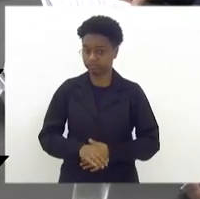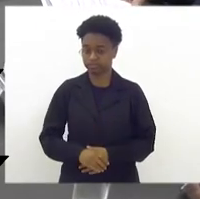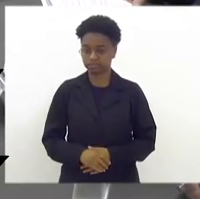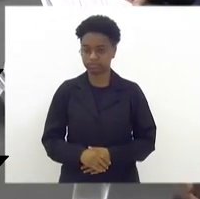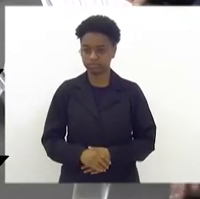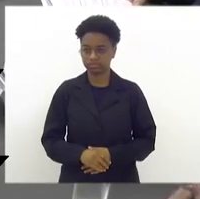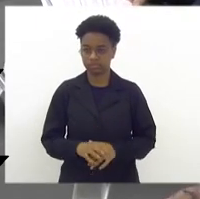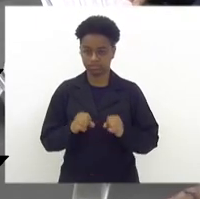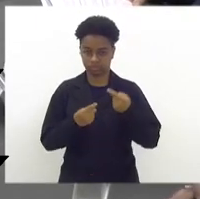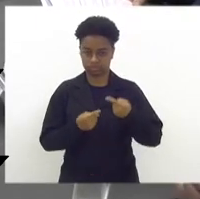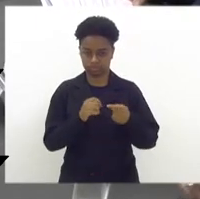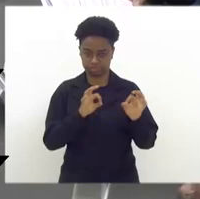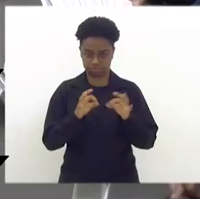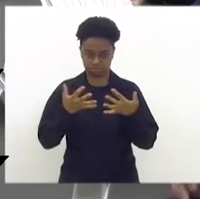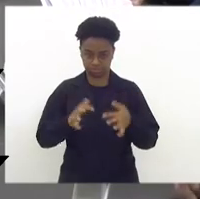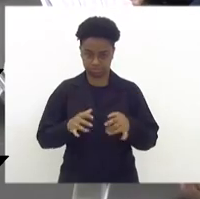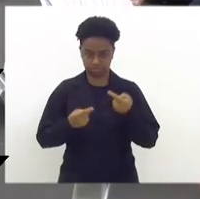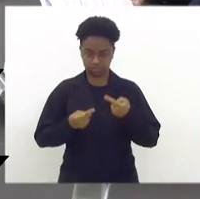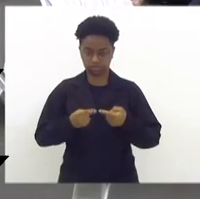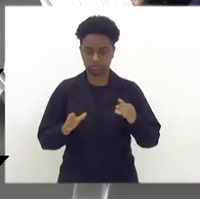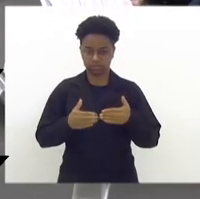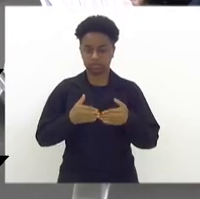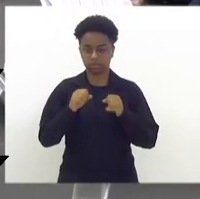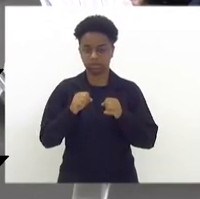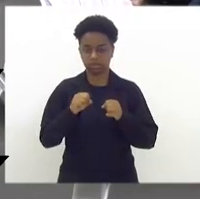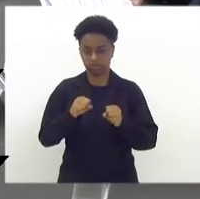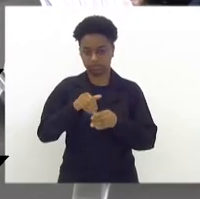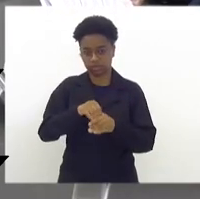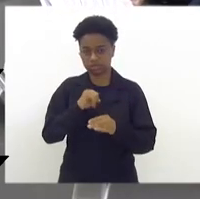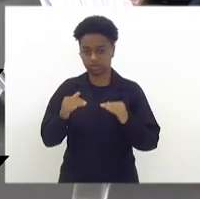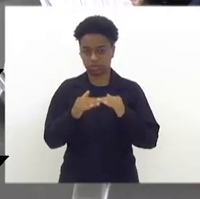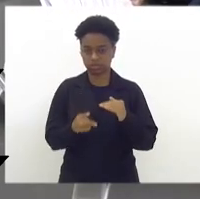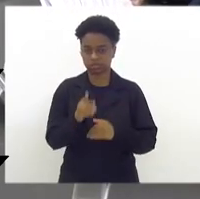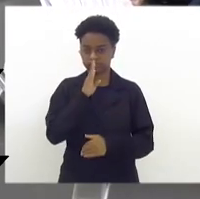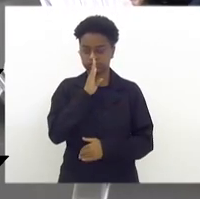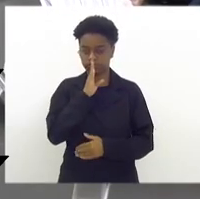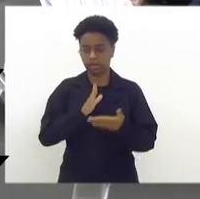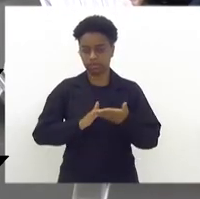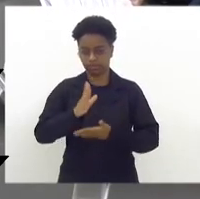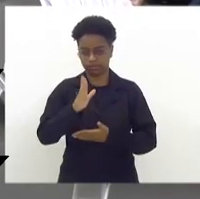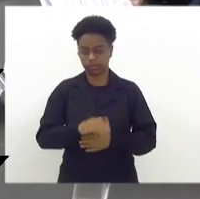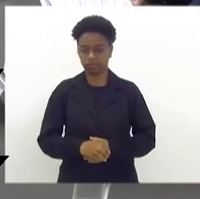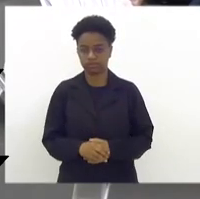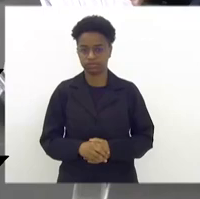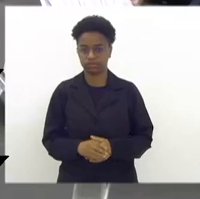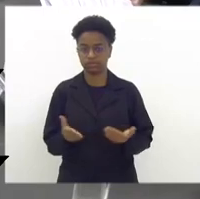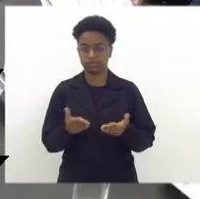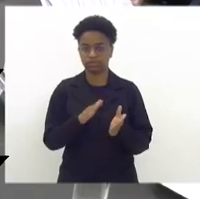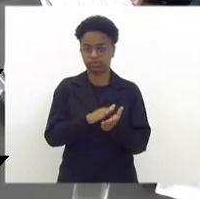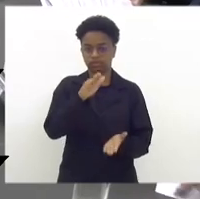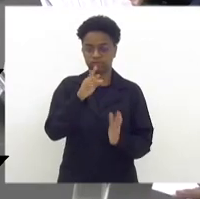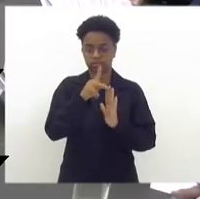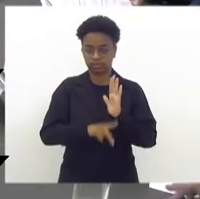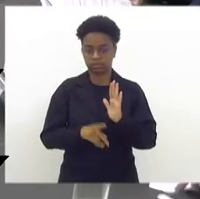Em discussão, não havendo quem queira discutir, em votação, senhores que aprovam, permaneçam como estão. Aprovado, passo ao bloco de projeto de